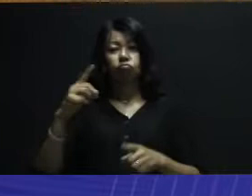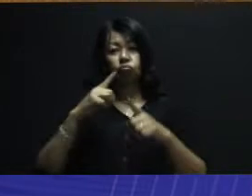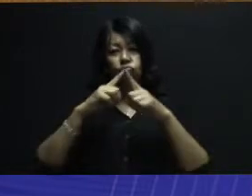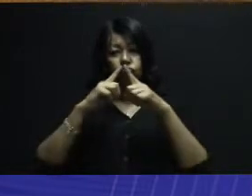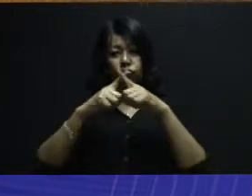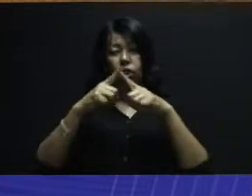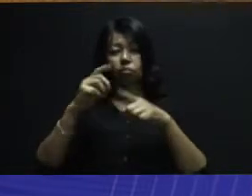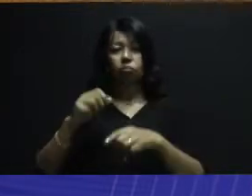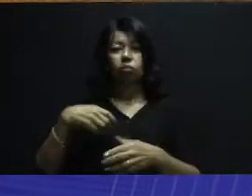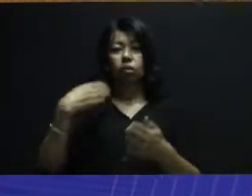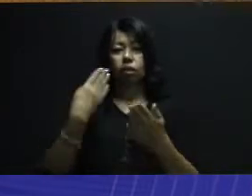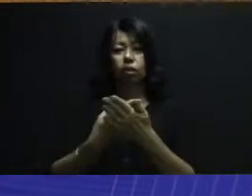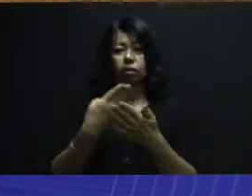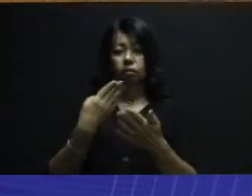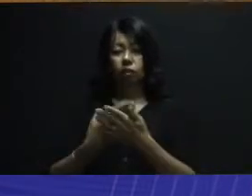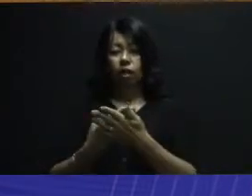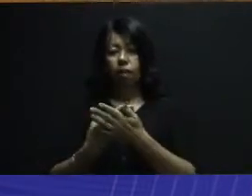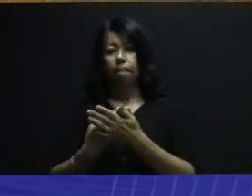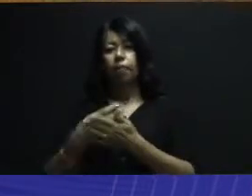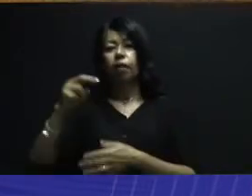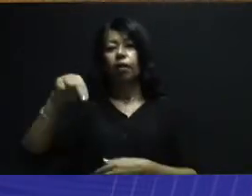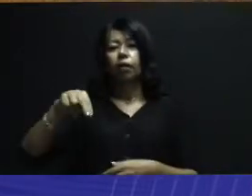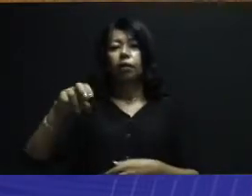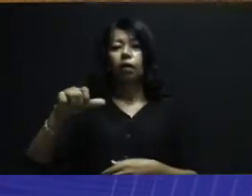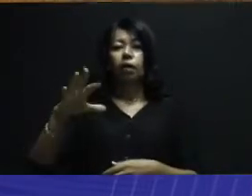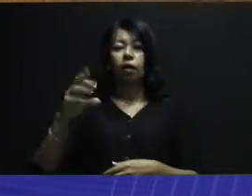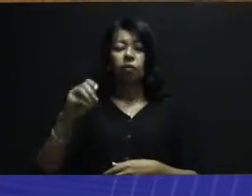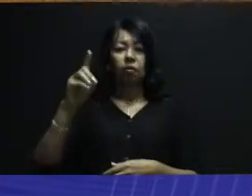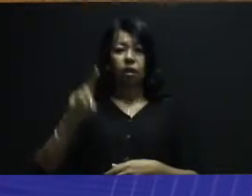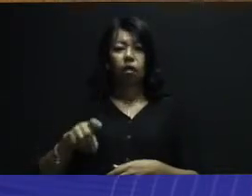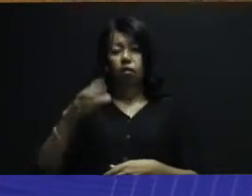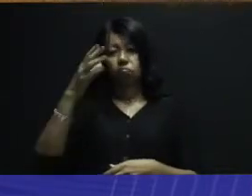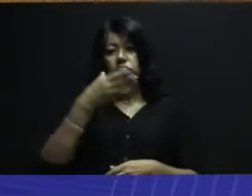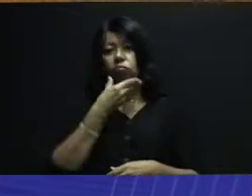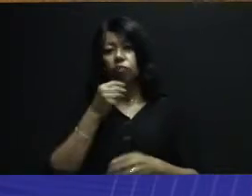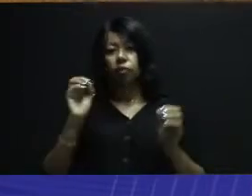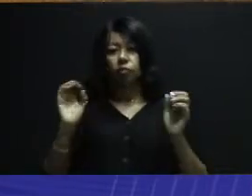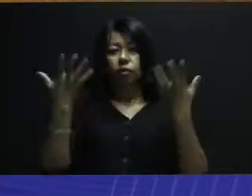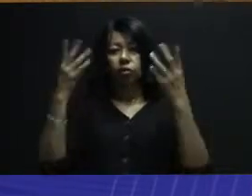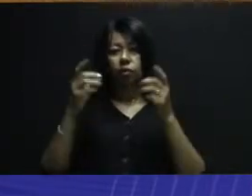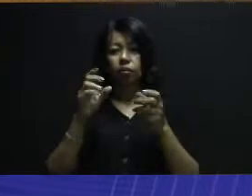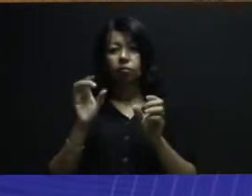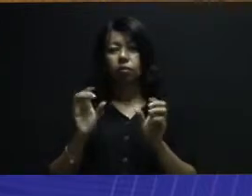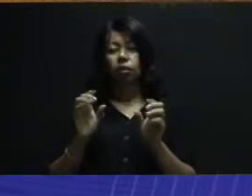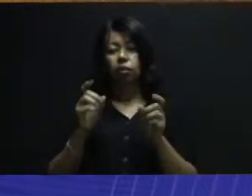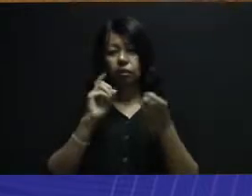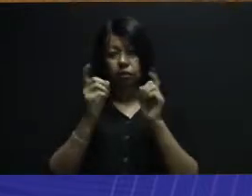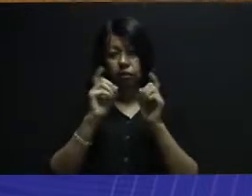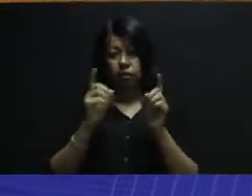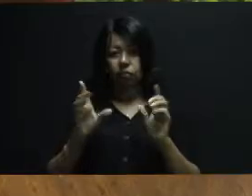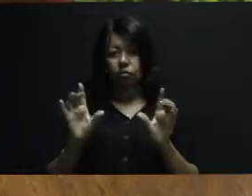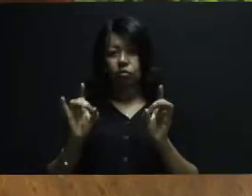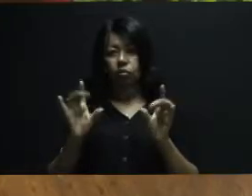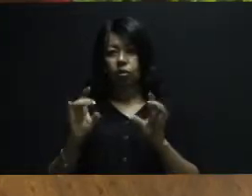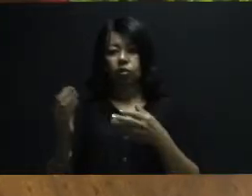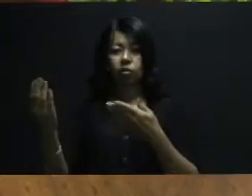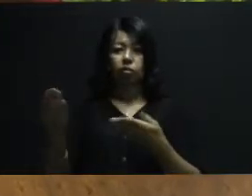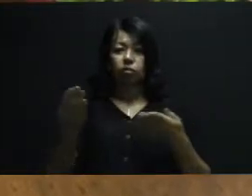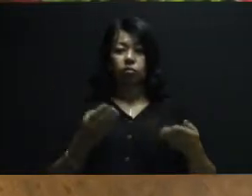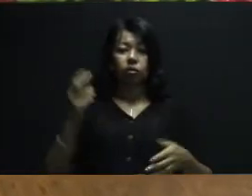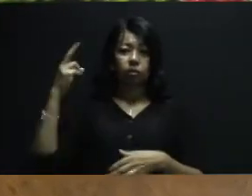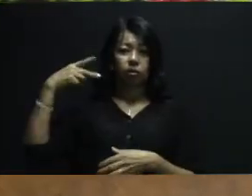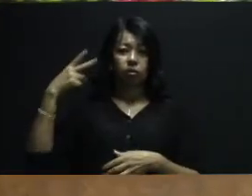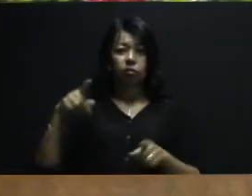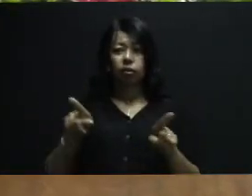razões descritas, Nélio Roberto Vasques é homenageado neste ato solene. Convido a todos os vereadores